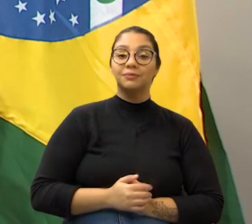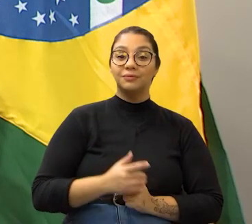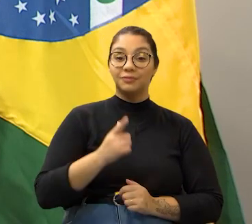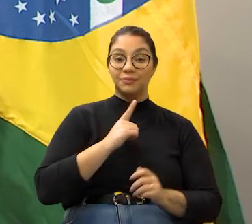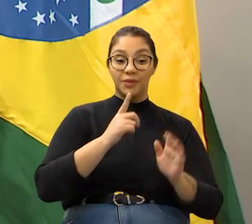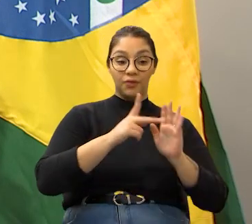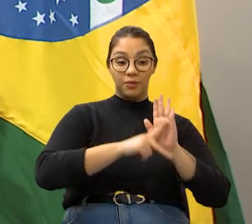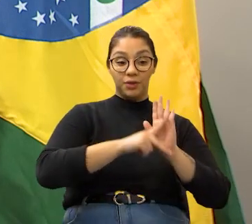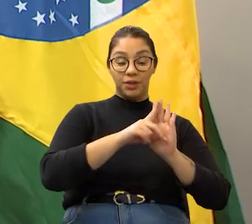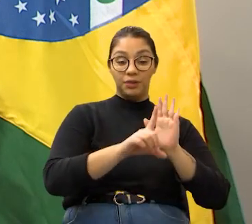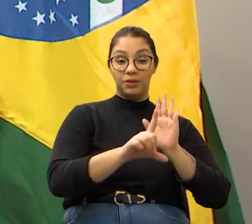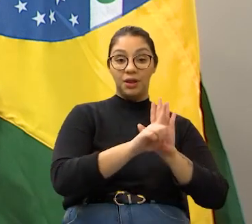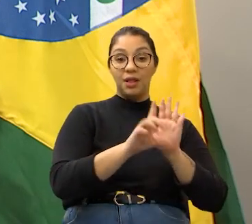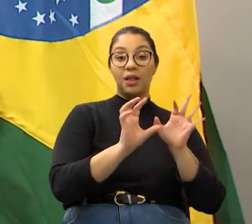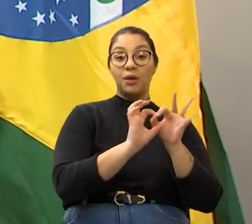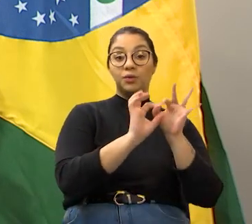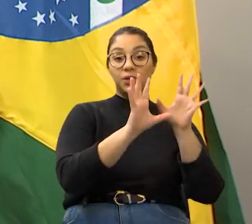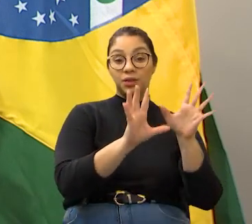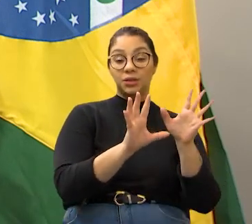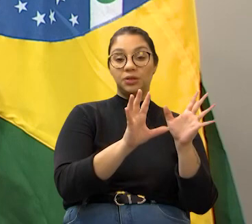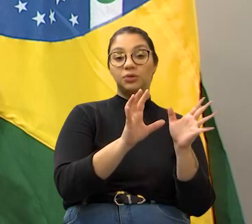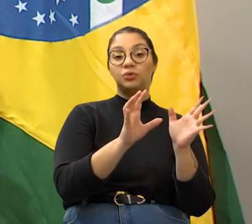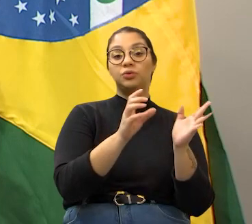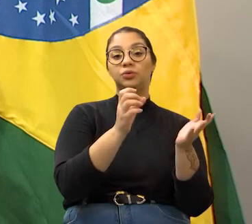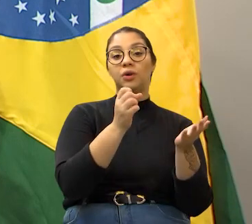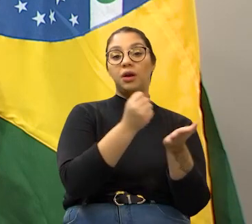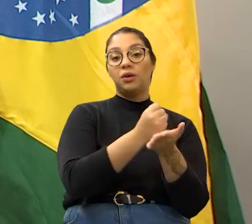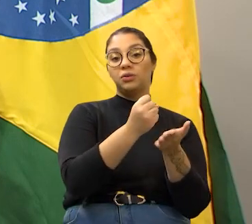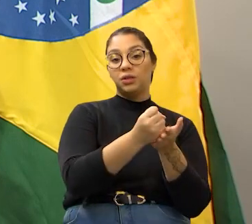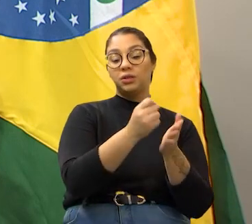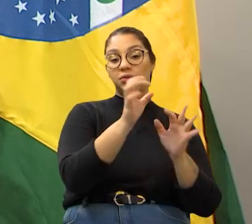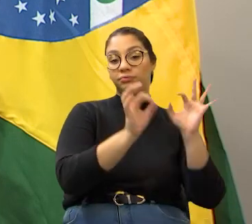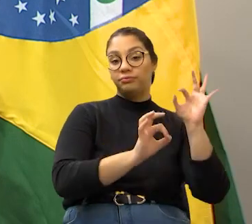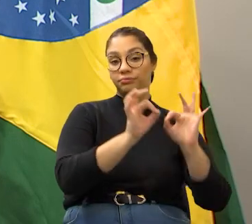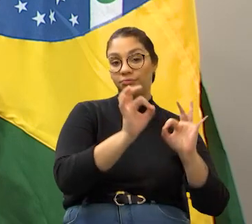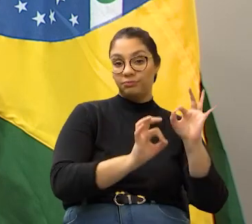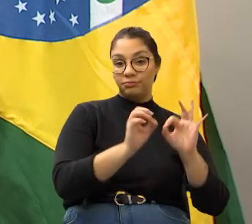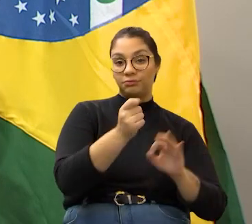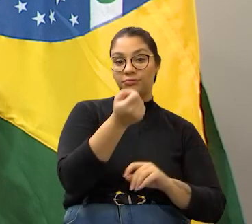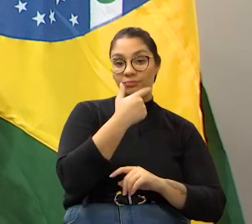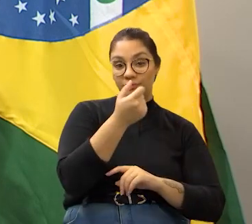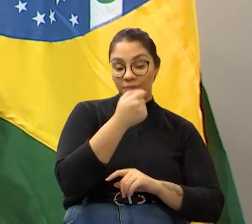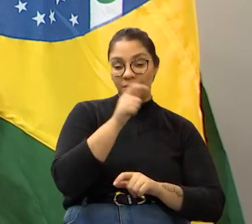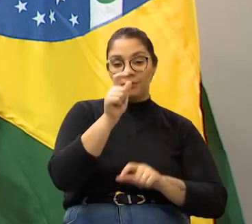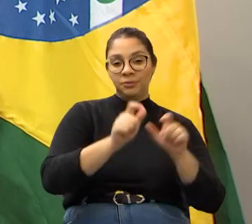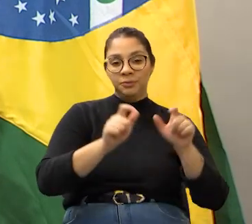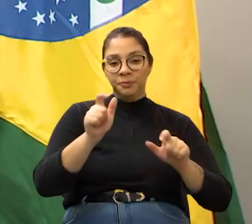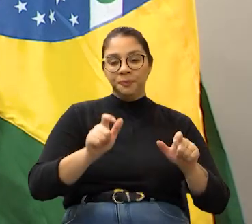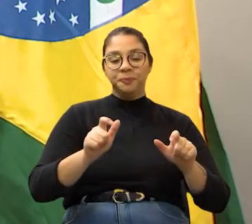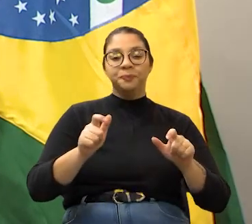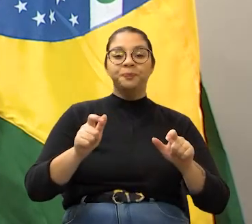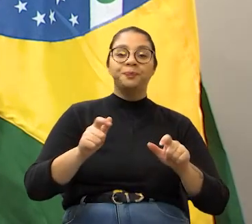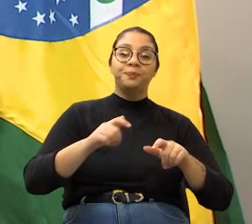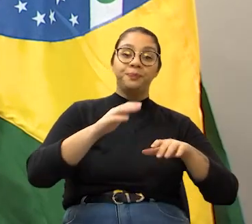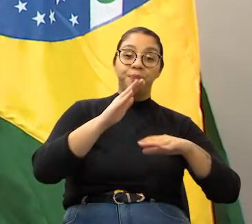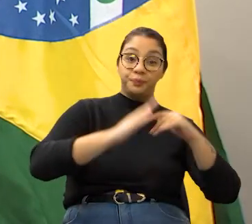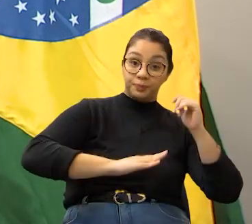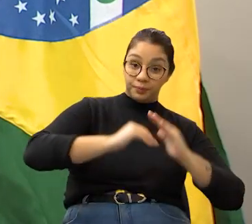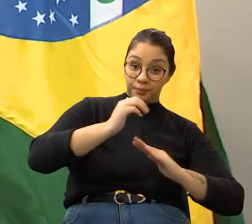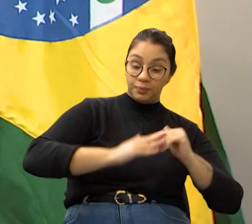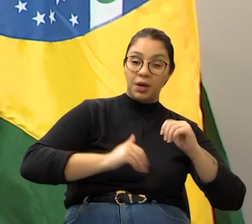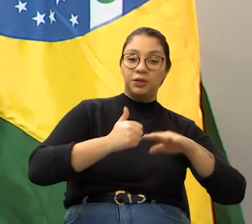ele mandou um projeto de lei autorizando a contratação de um plano de medicamentos para os servidores da ativa e